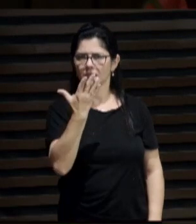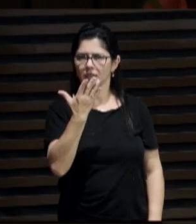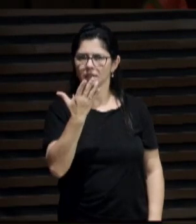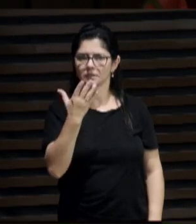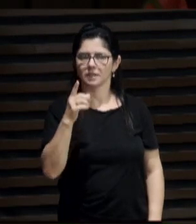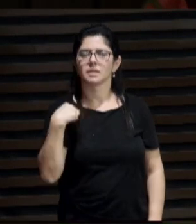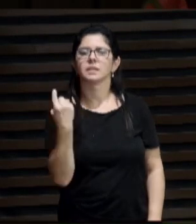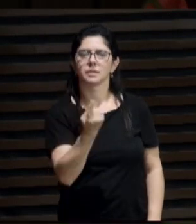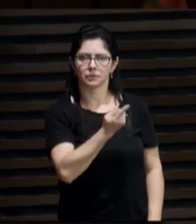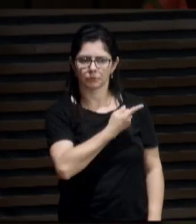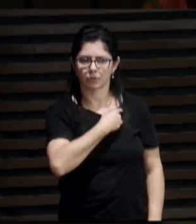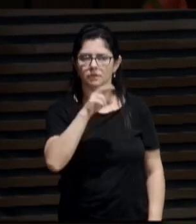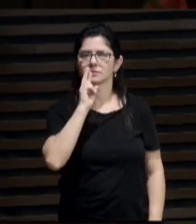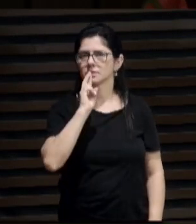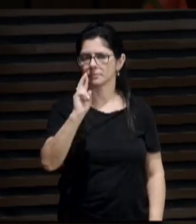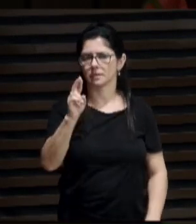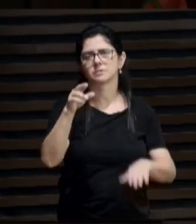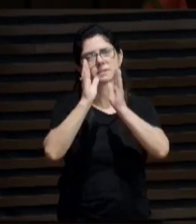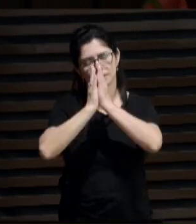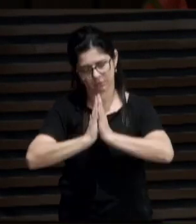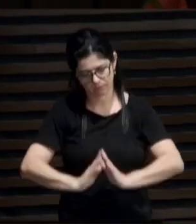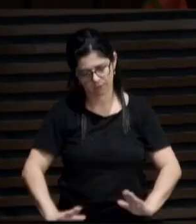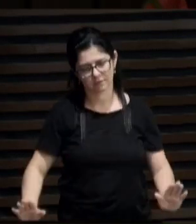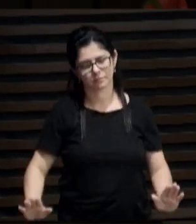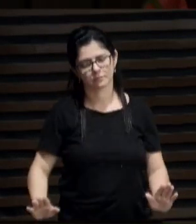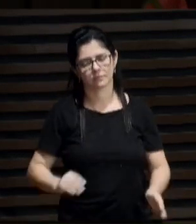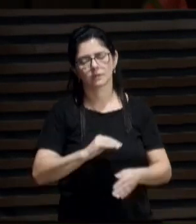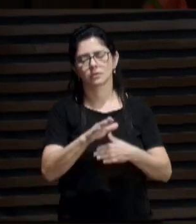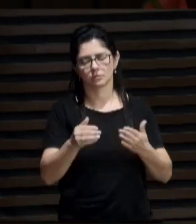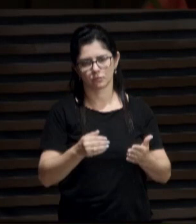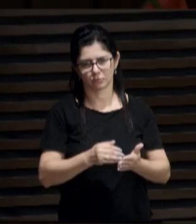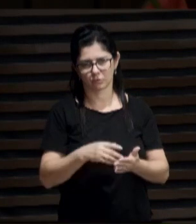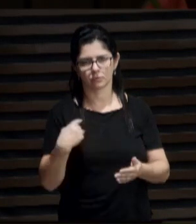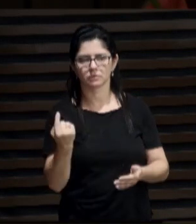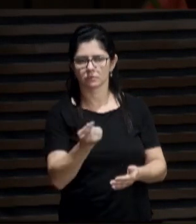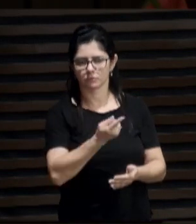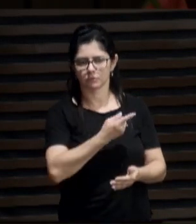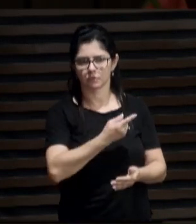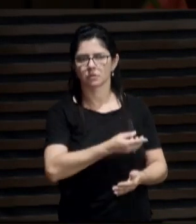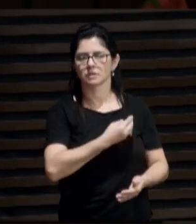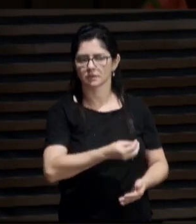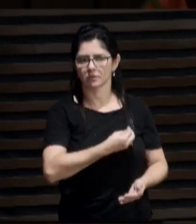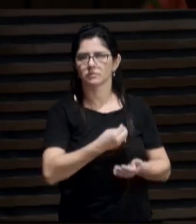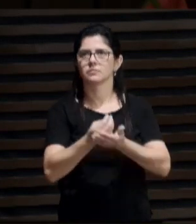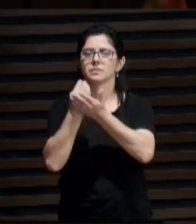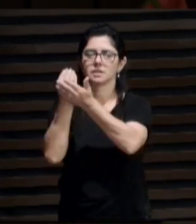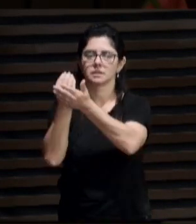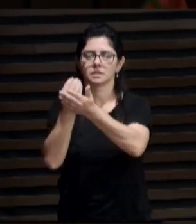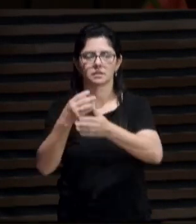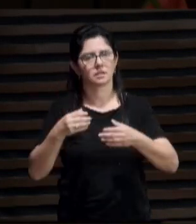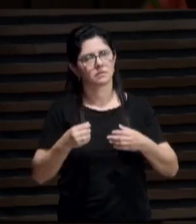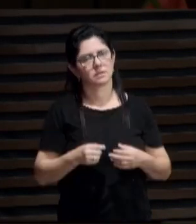nós o respondemos em adoração, com todo o nosso ser, nossa vida por inteiro,